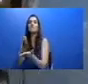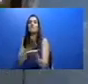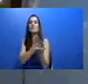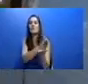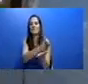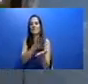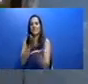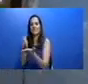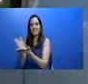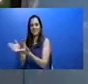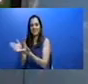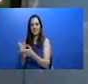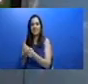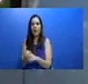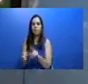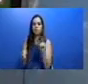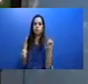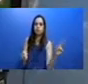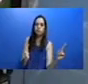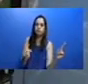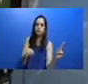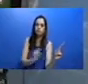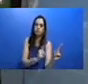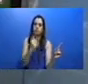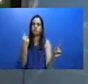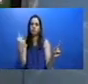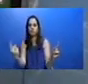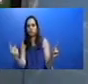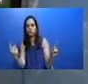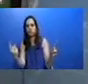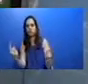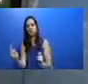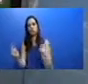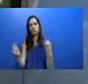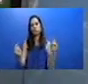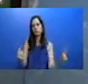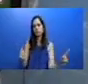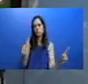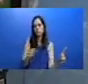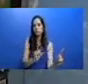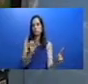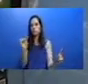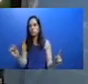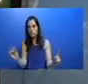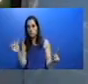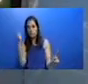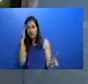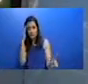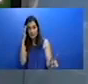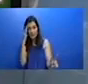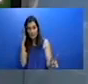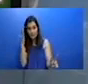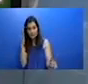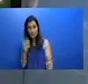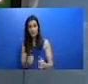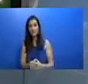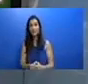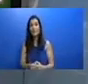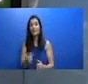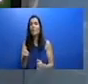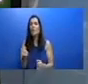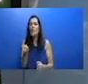e dividindo. Um para cá, um para cá. R$ 1 nesse quilo, mais R$ 1 nesse quilo. Então, nós vamos